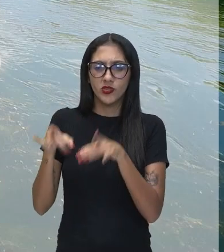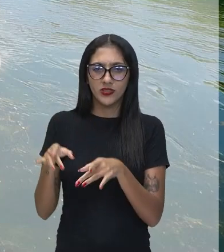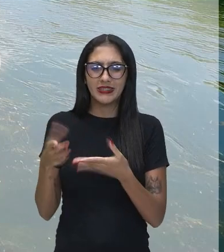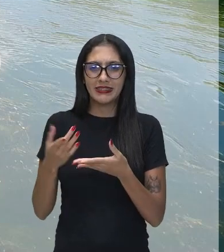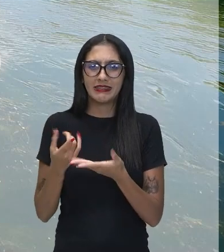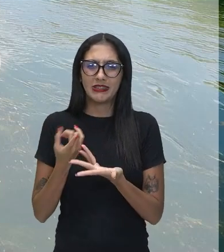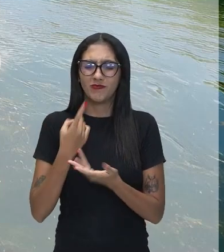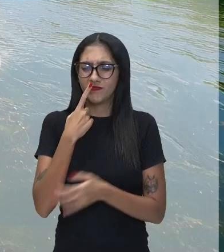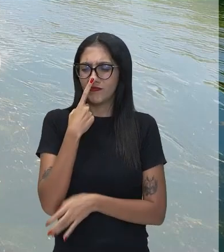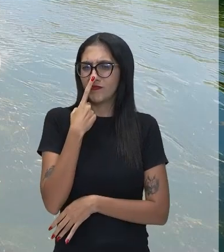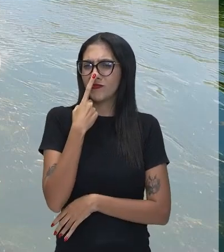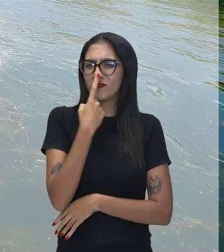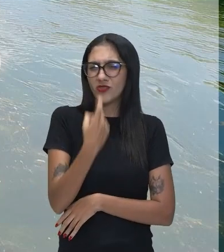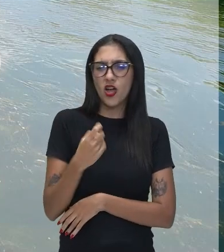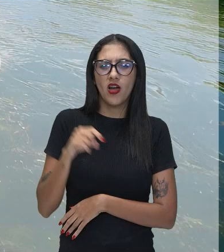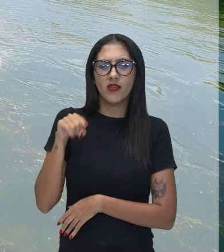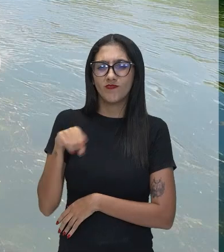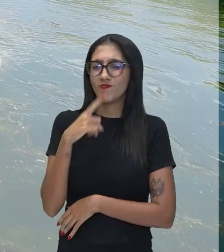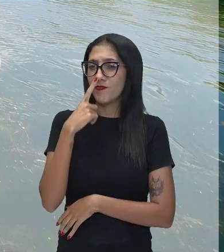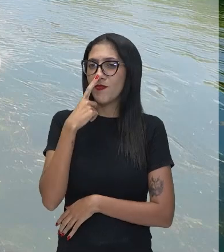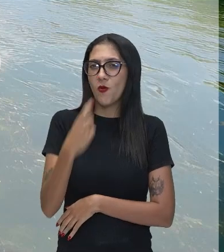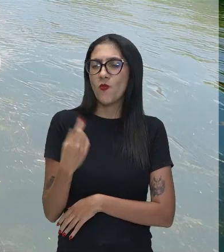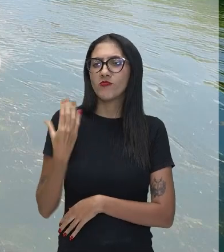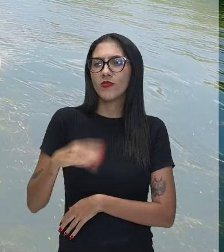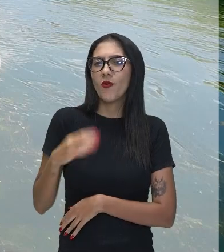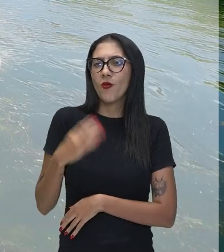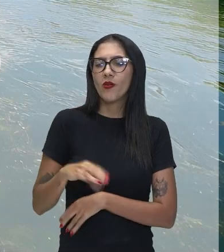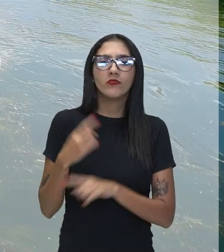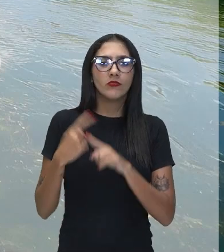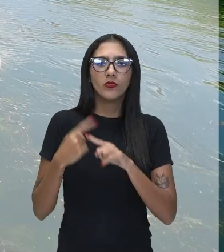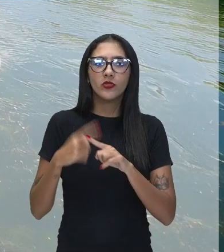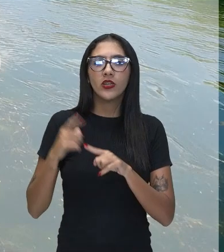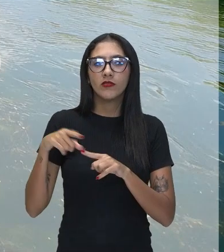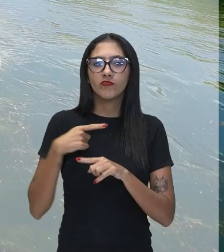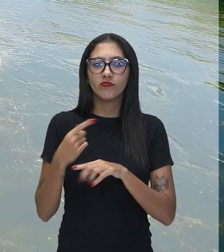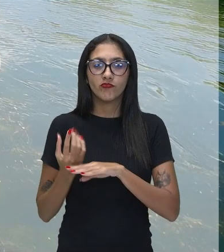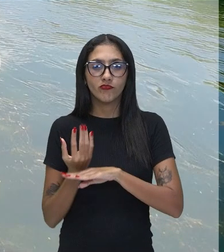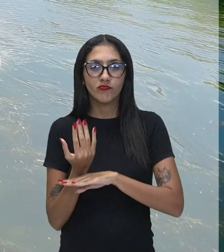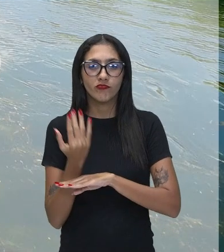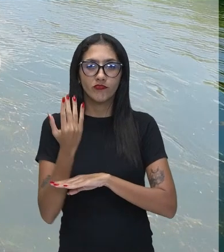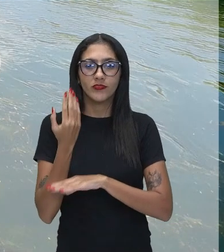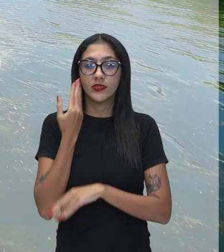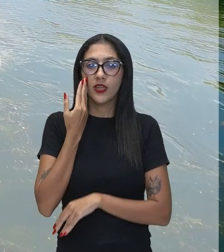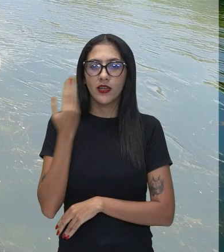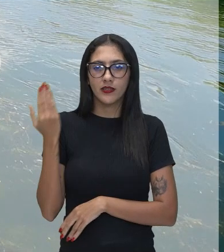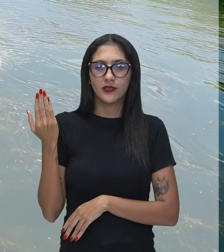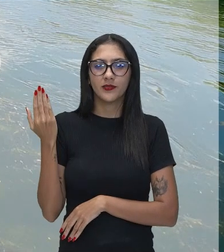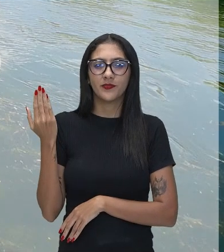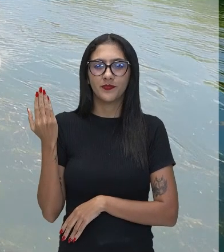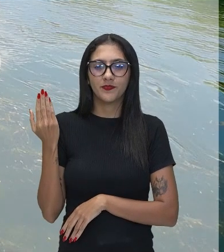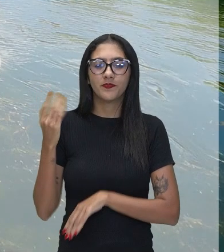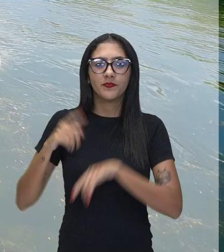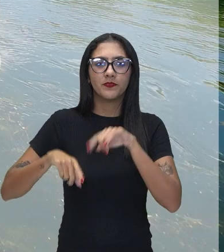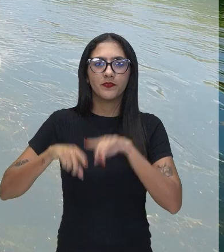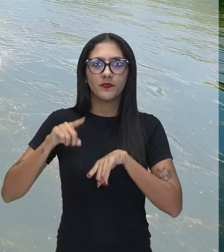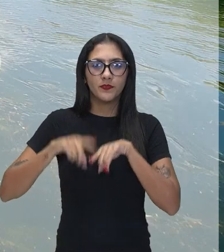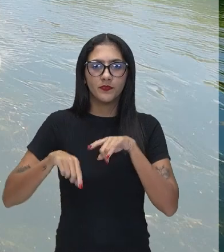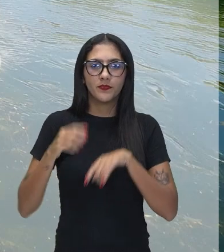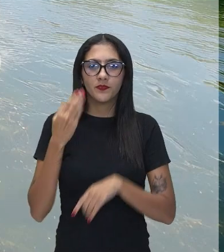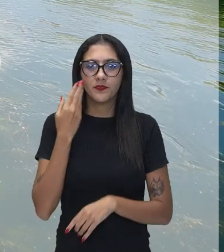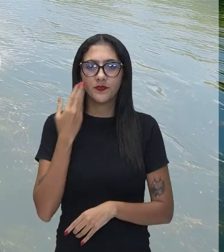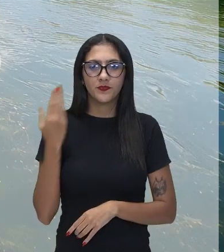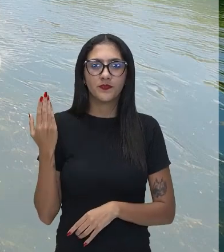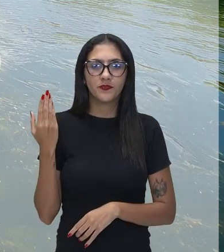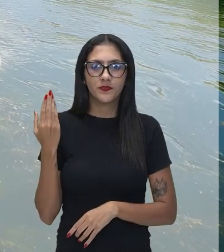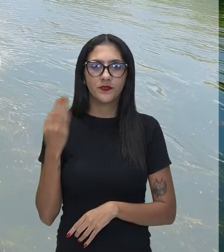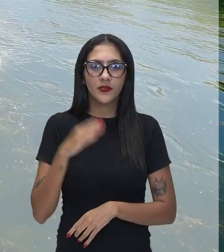longe, nossa, esse lixo tá podre, por causa da produção dessa amina aqui. É 1,4